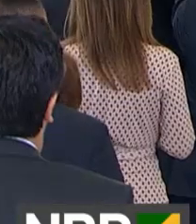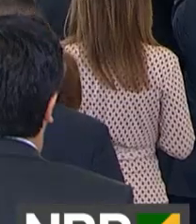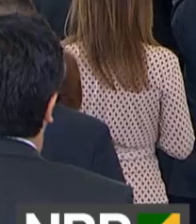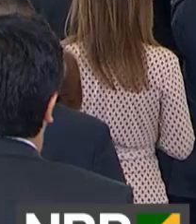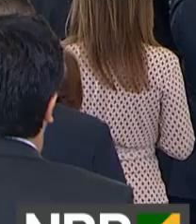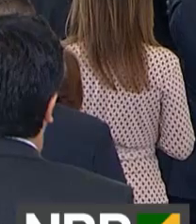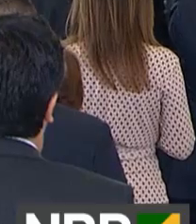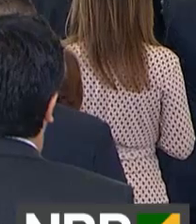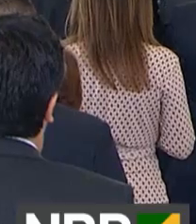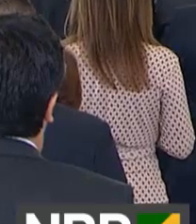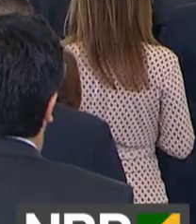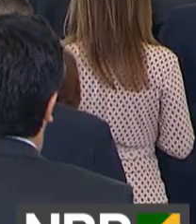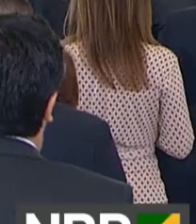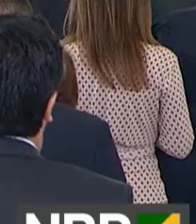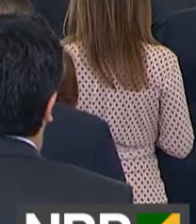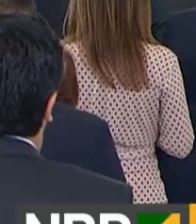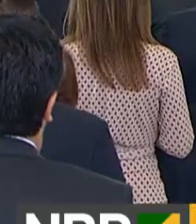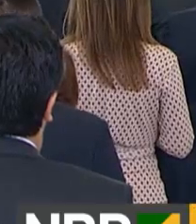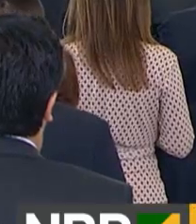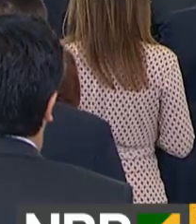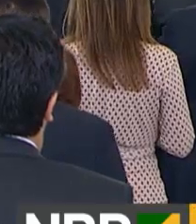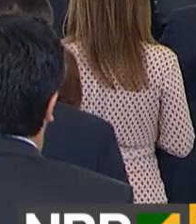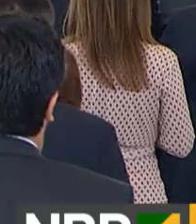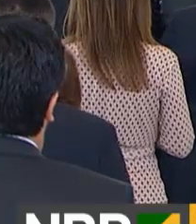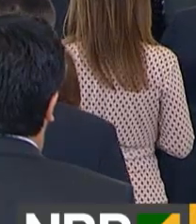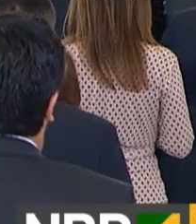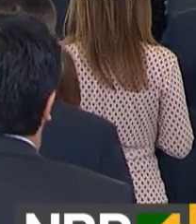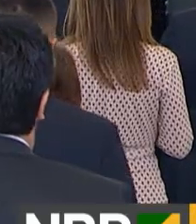serra verde pesquisa e mineração